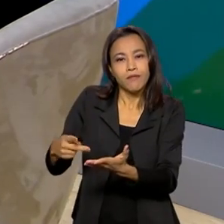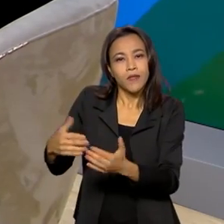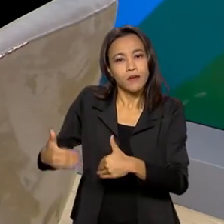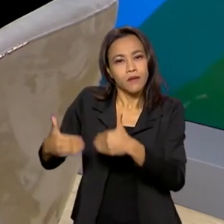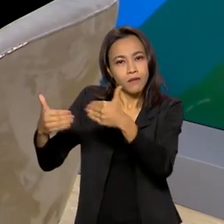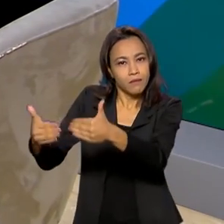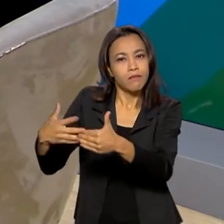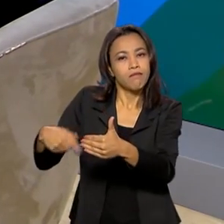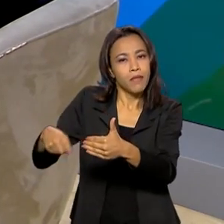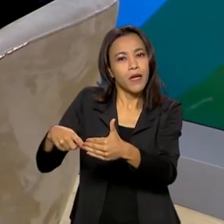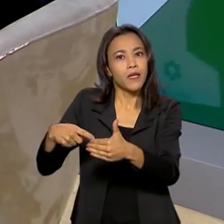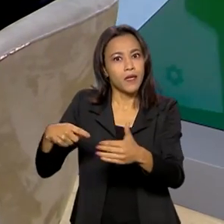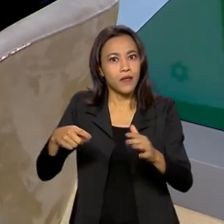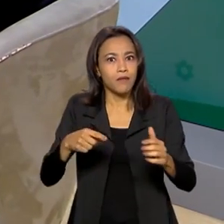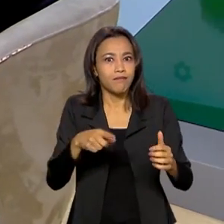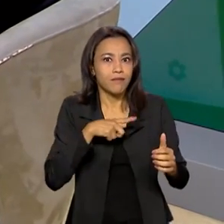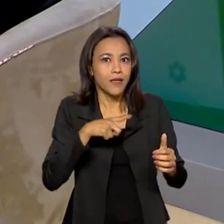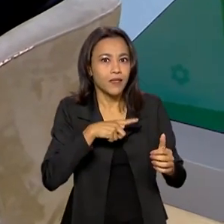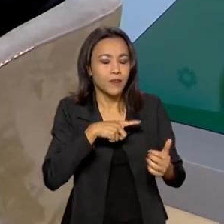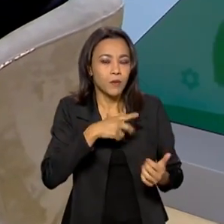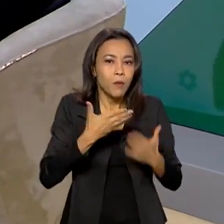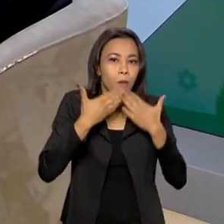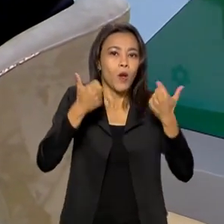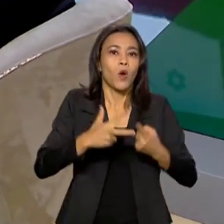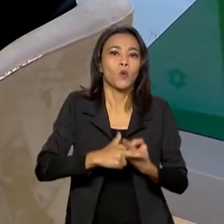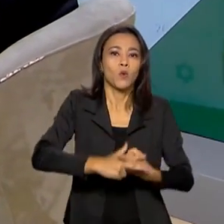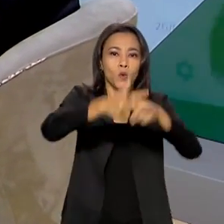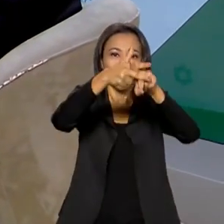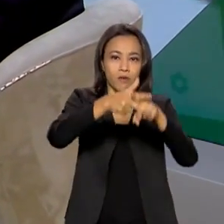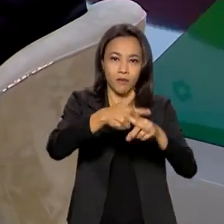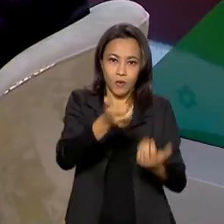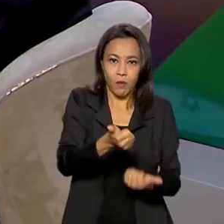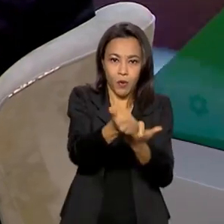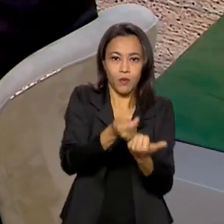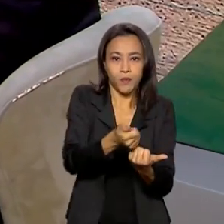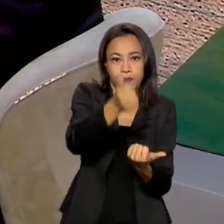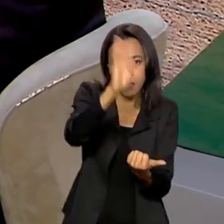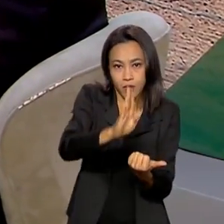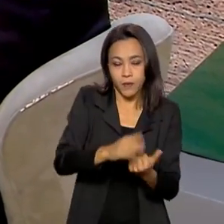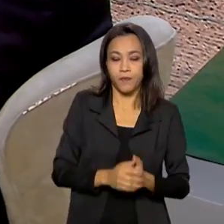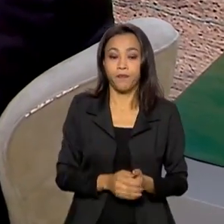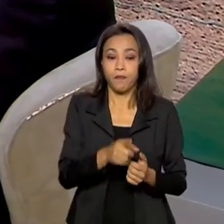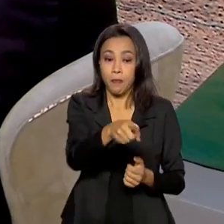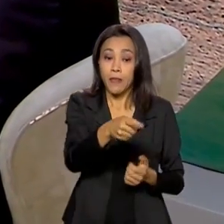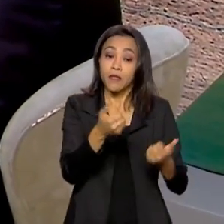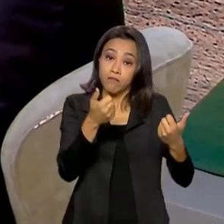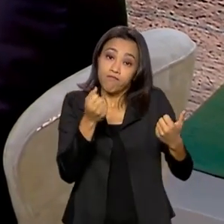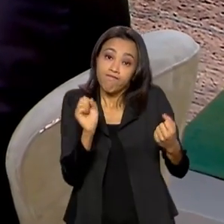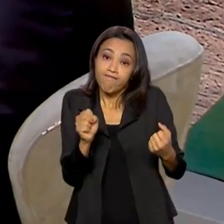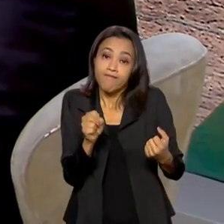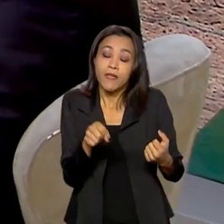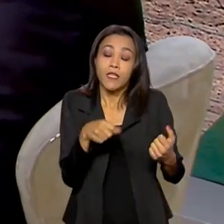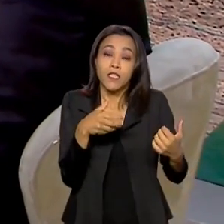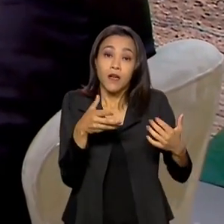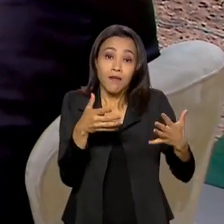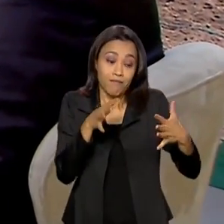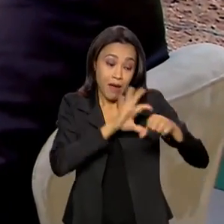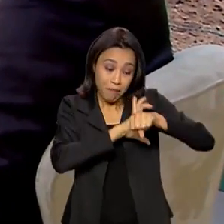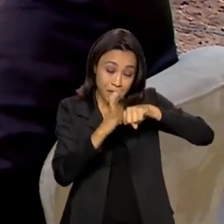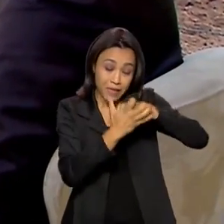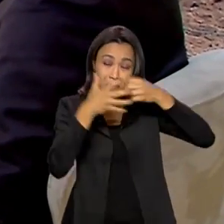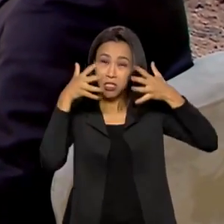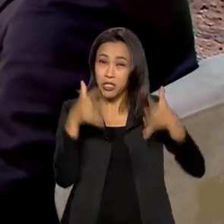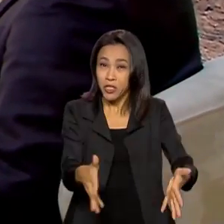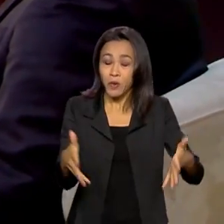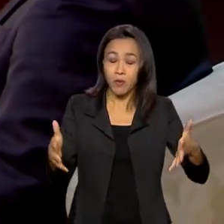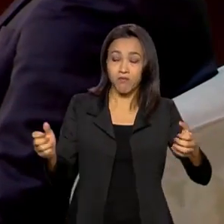auxílio Brasil com certeza quando chegou a pandemia né algo inesperado maior crise